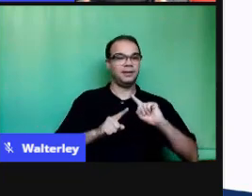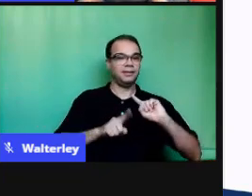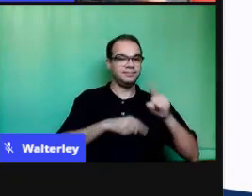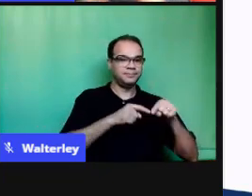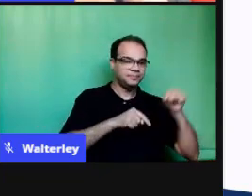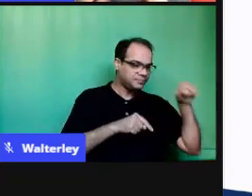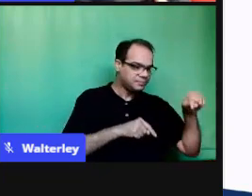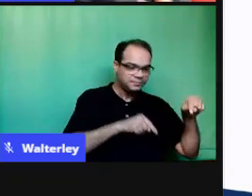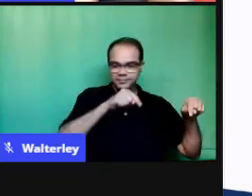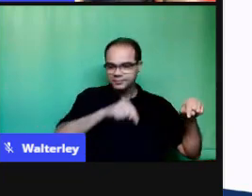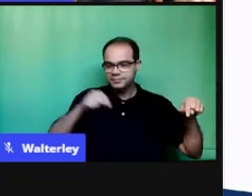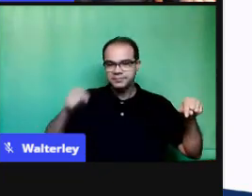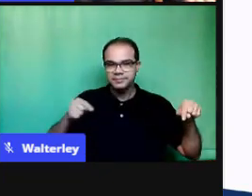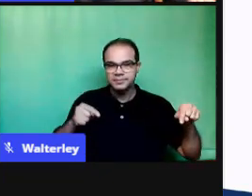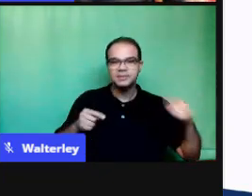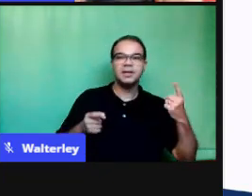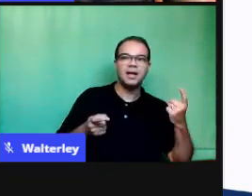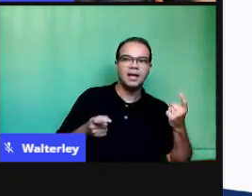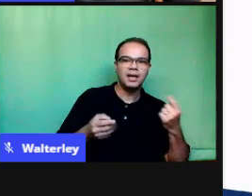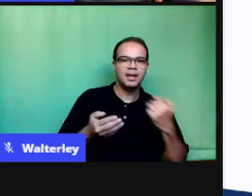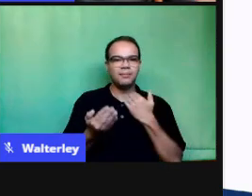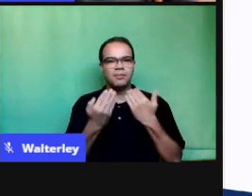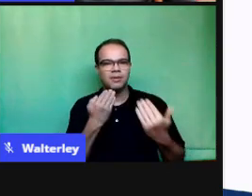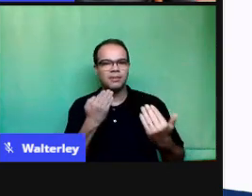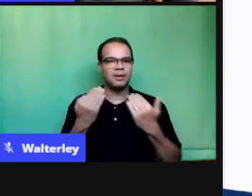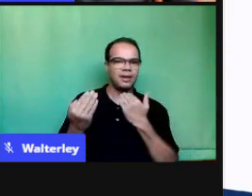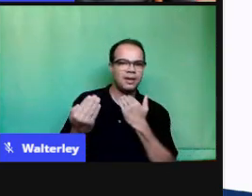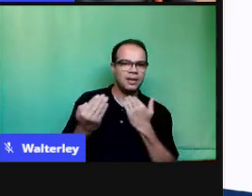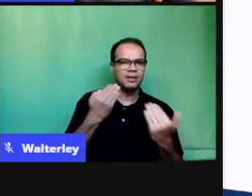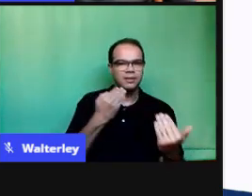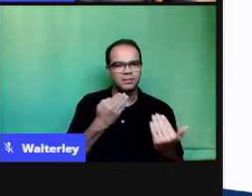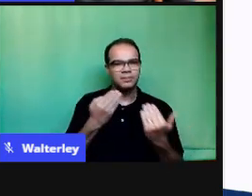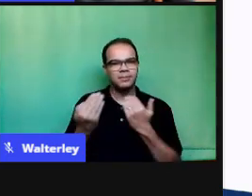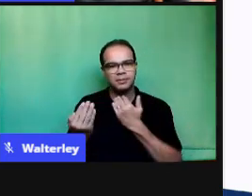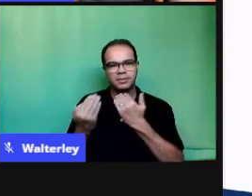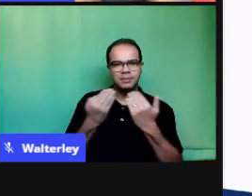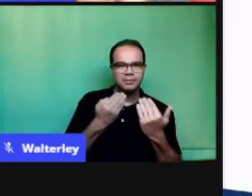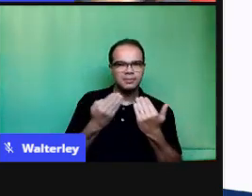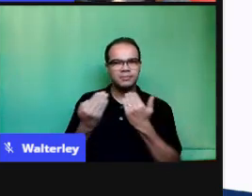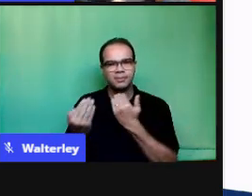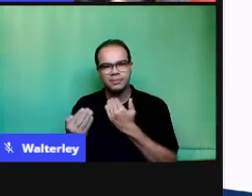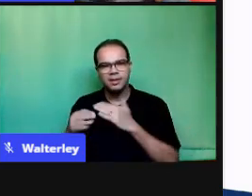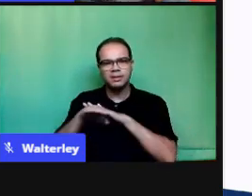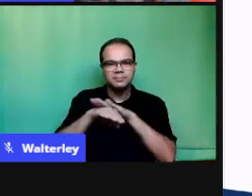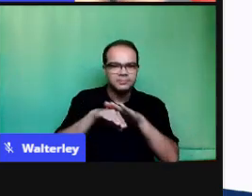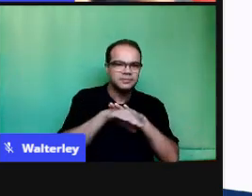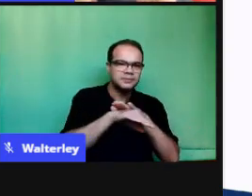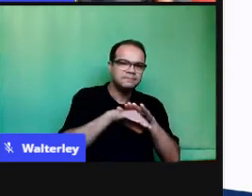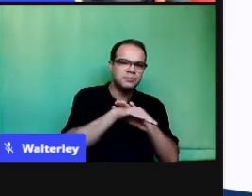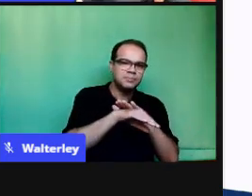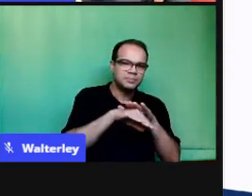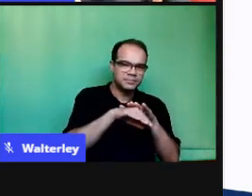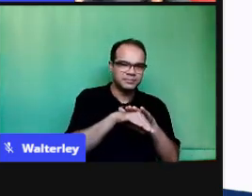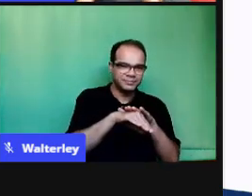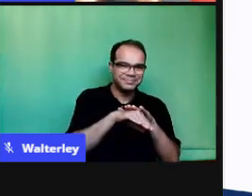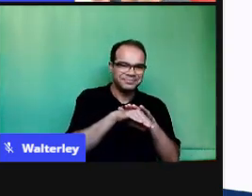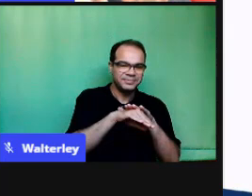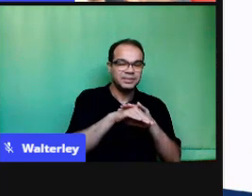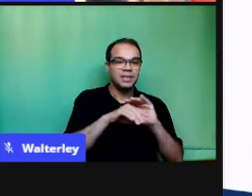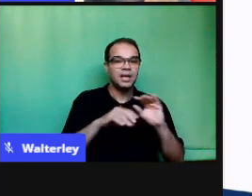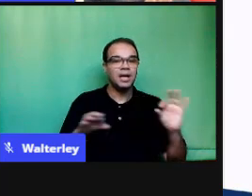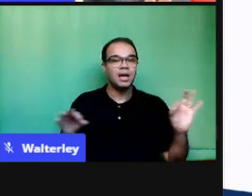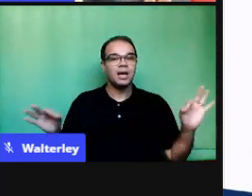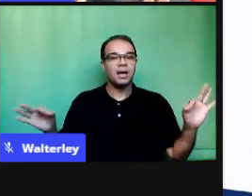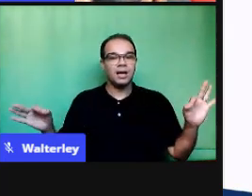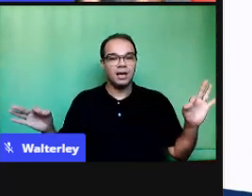sabe. A partir daí, eles conseguem construir um conhecimento a respeito daquilo. Quando os alunos terminarem de fazer, vocês